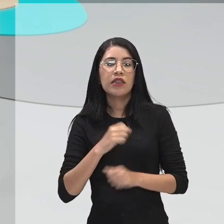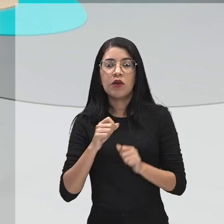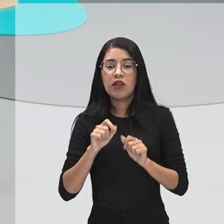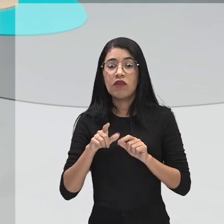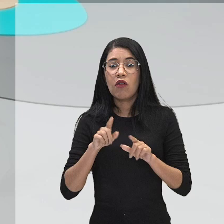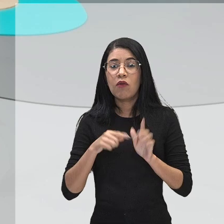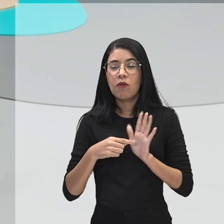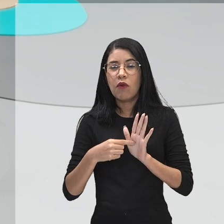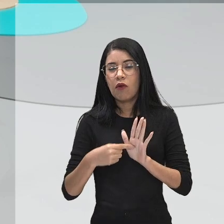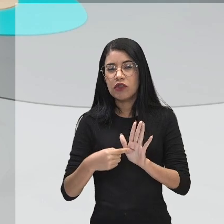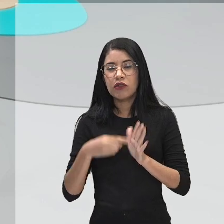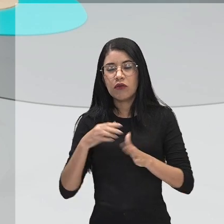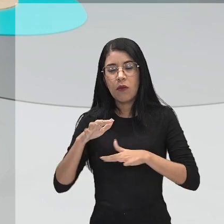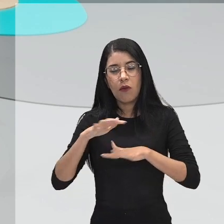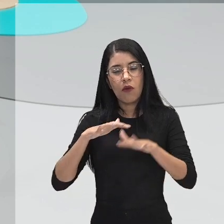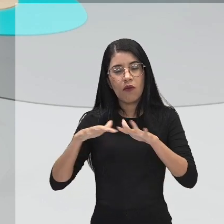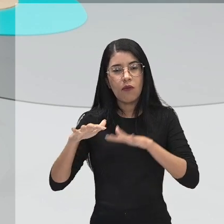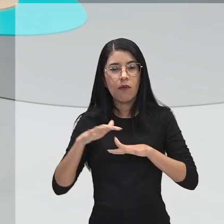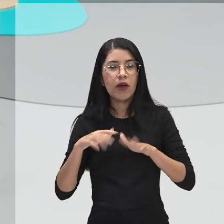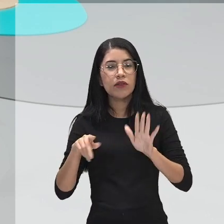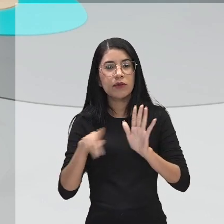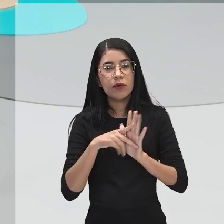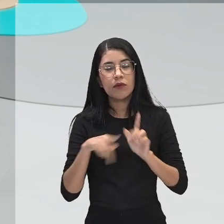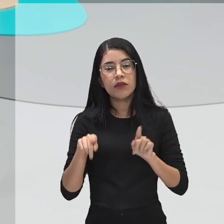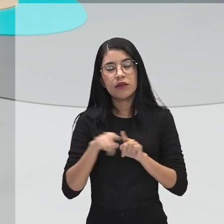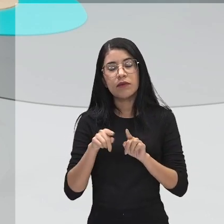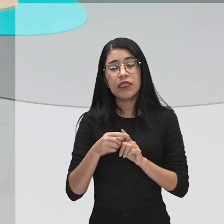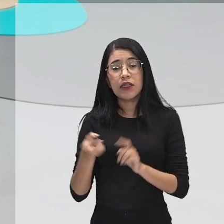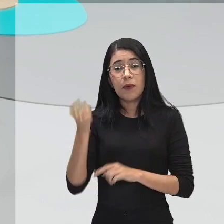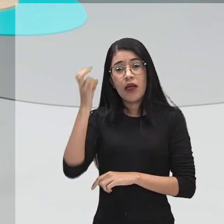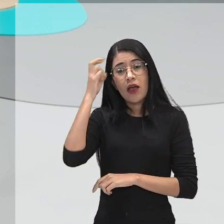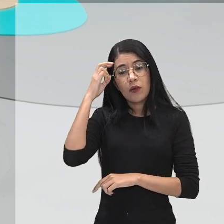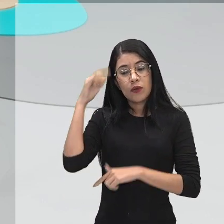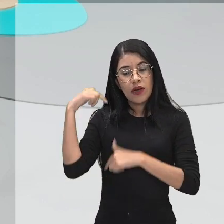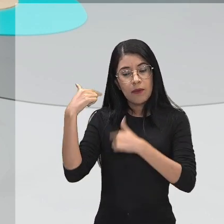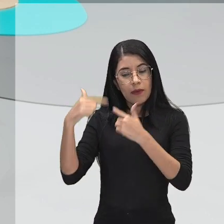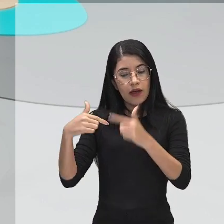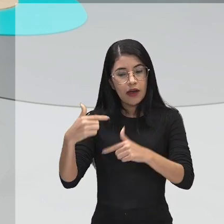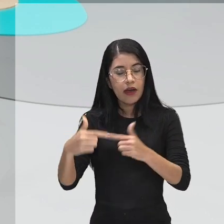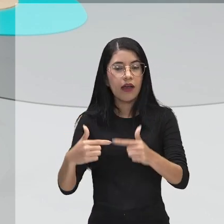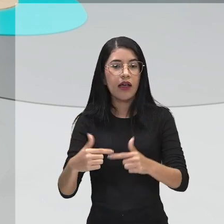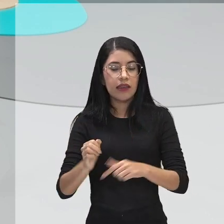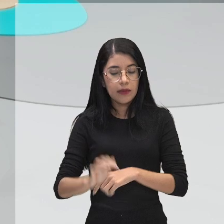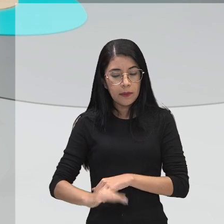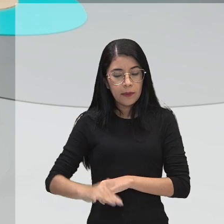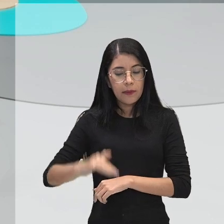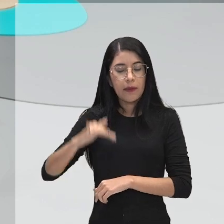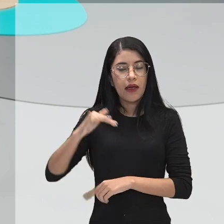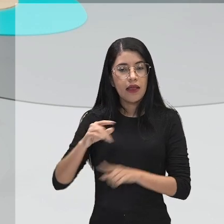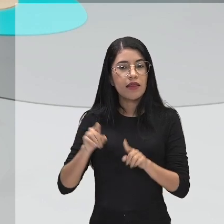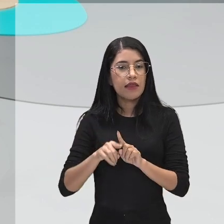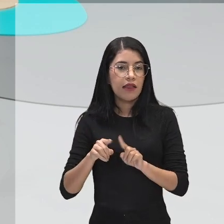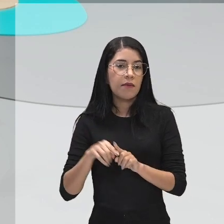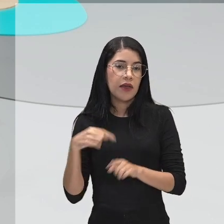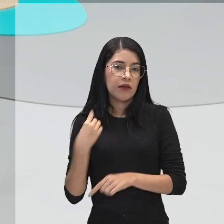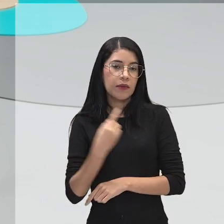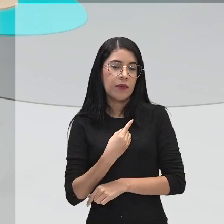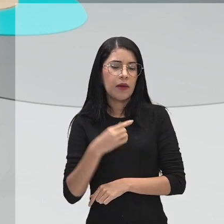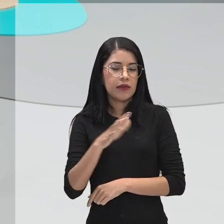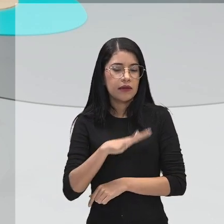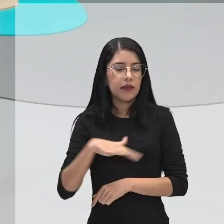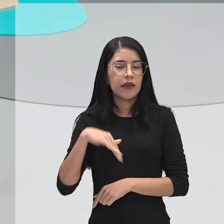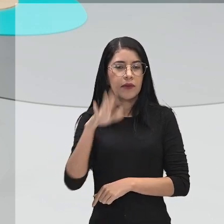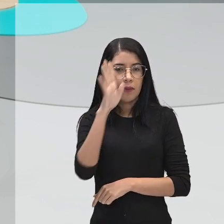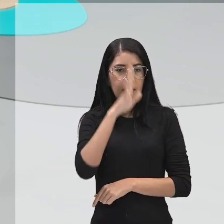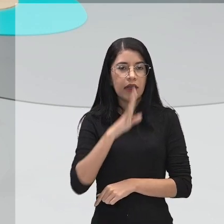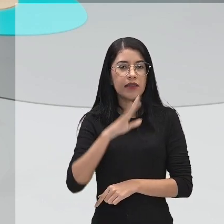fazendo movimentos nesse momento. Então essa cultura é passada desde a infância, assim como no nosso território, no